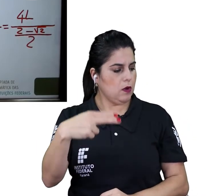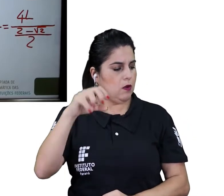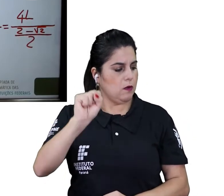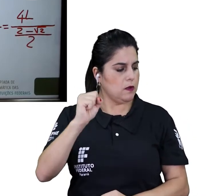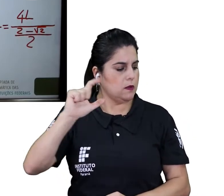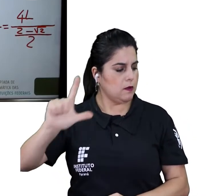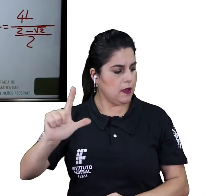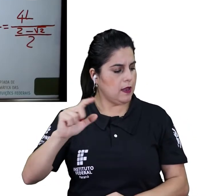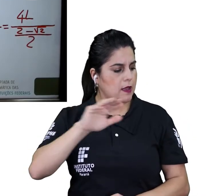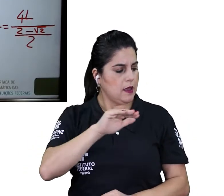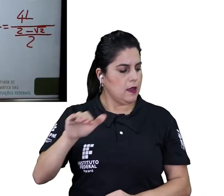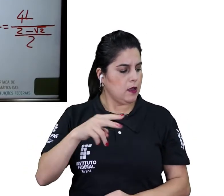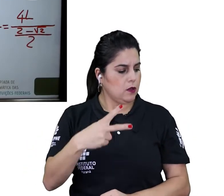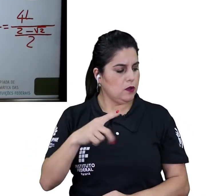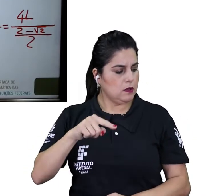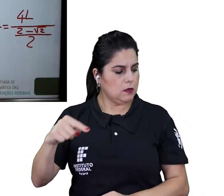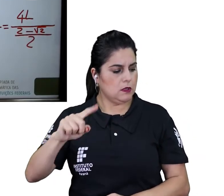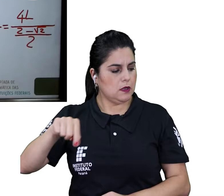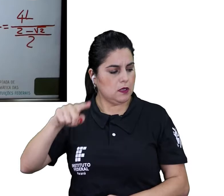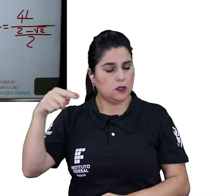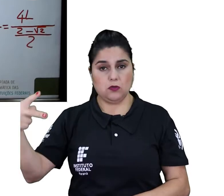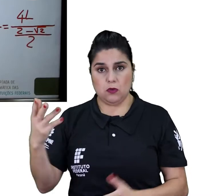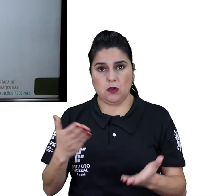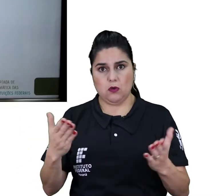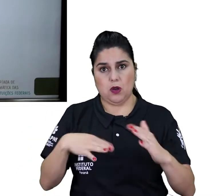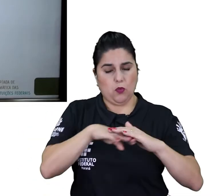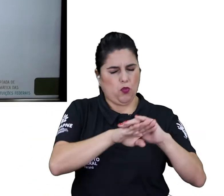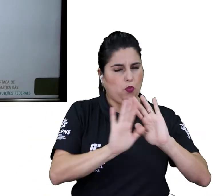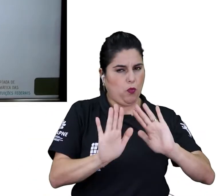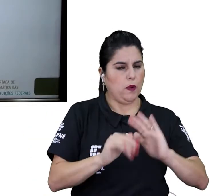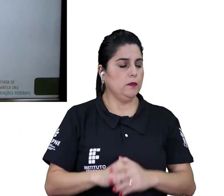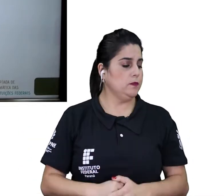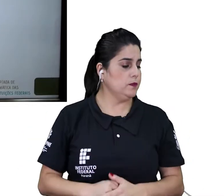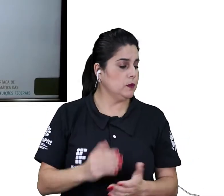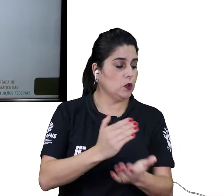começar agora do hexágono regular.